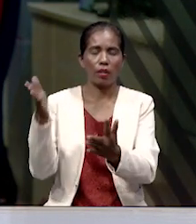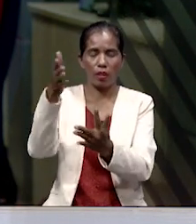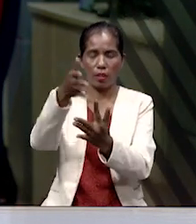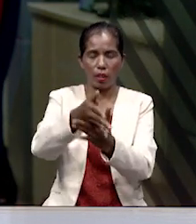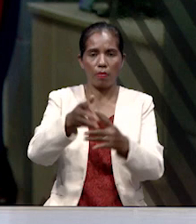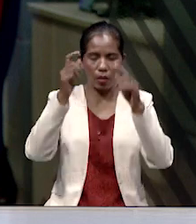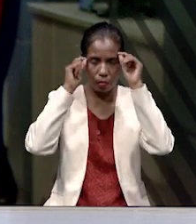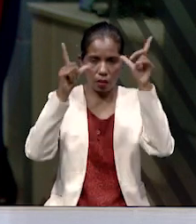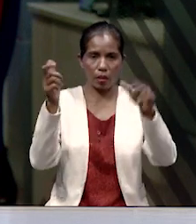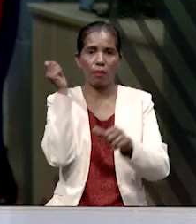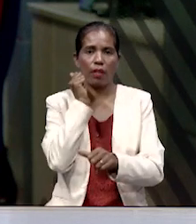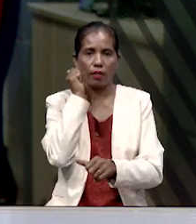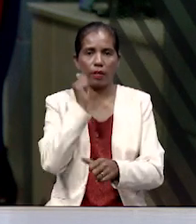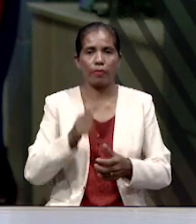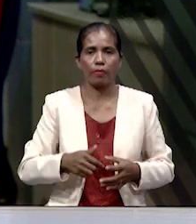à ASEAN.